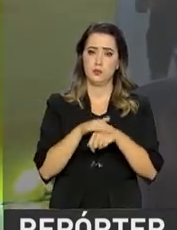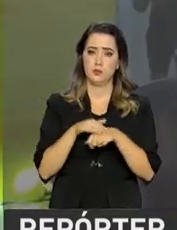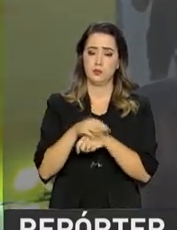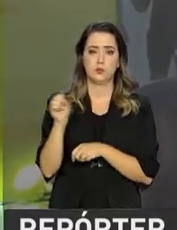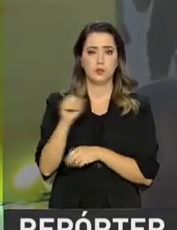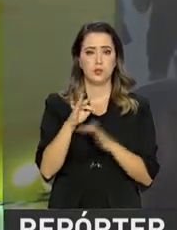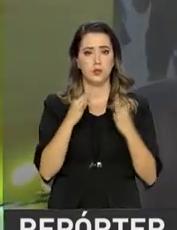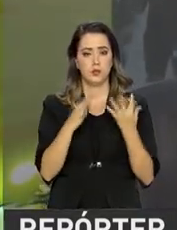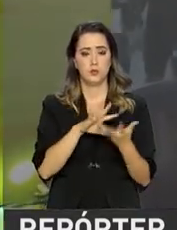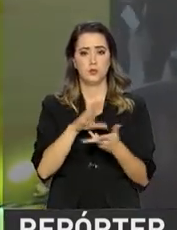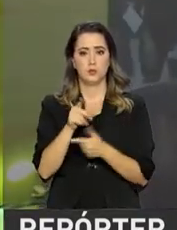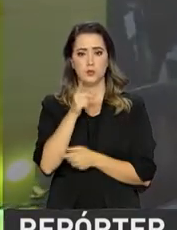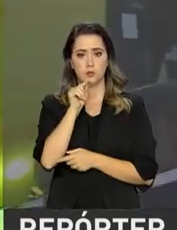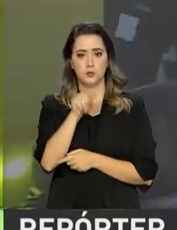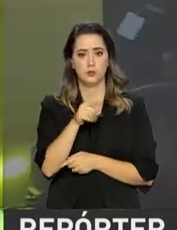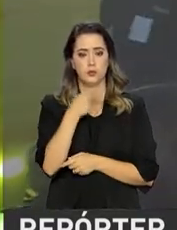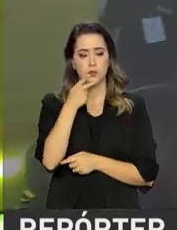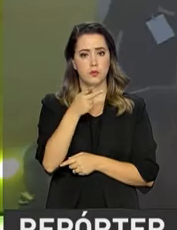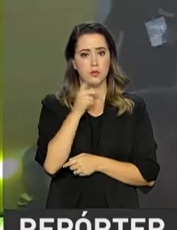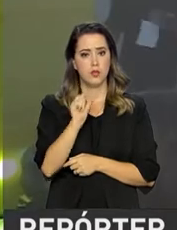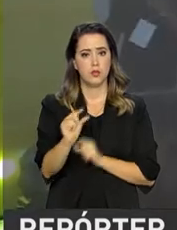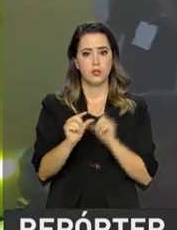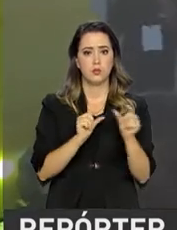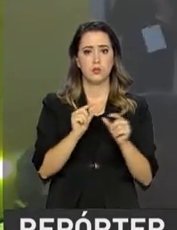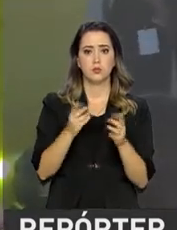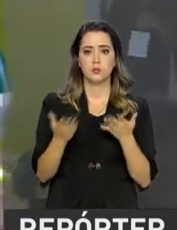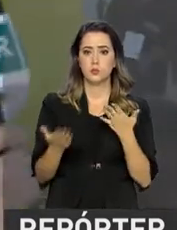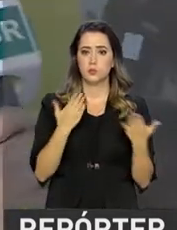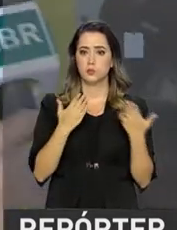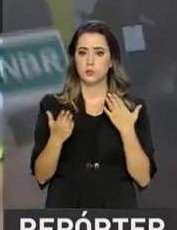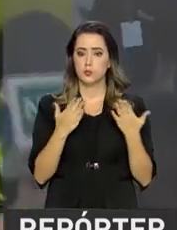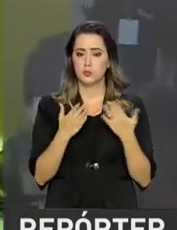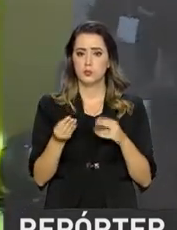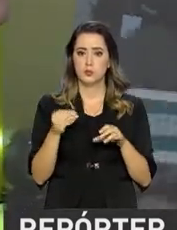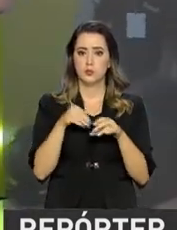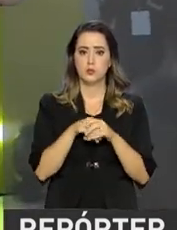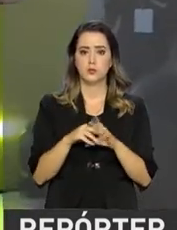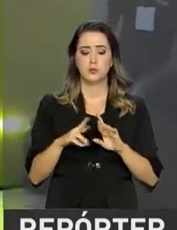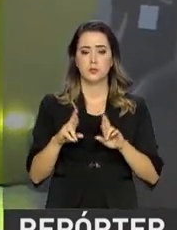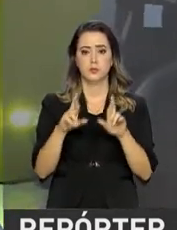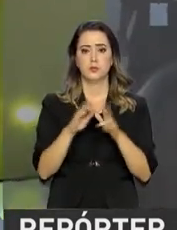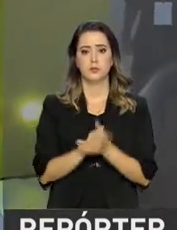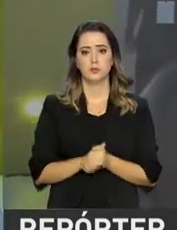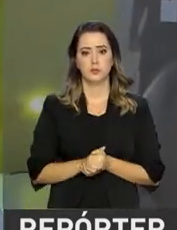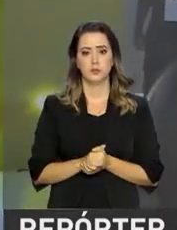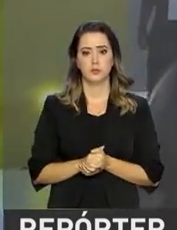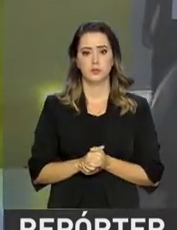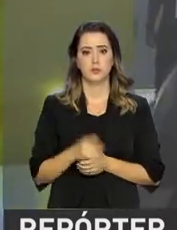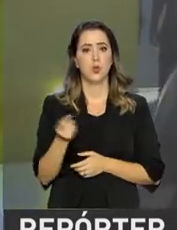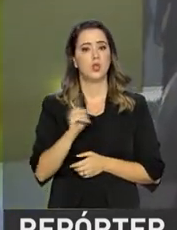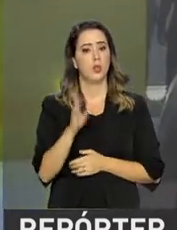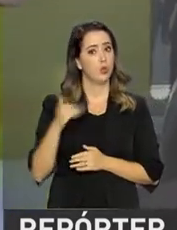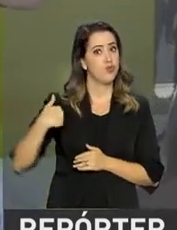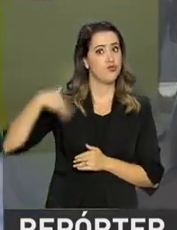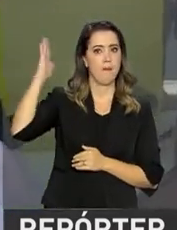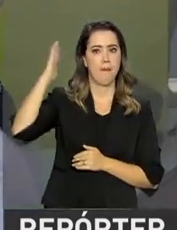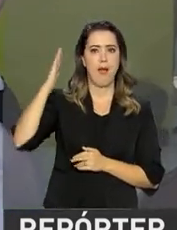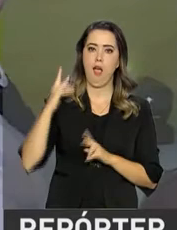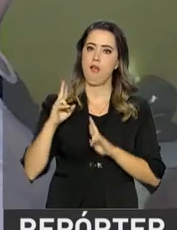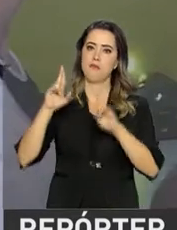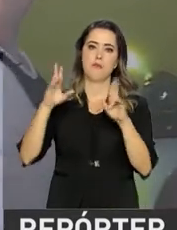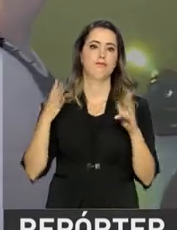da Água. Alessandra, fala um pouquinho sobre o balanço parcial do fórum, está dentro das expectativas? Não, nós já estamos superando